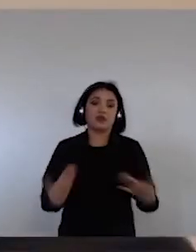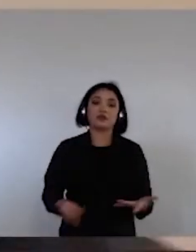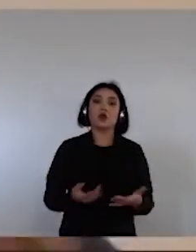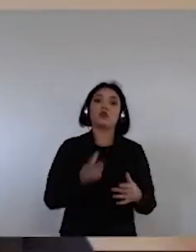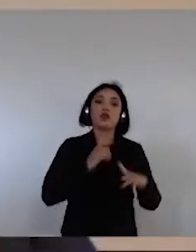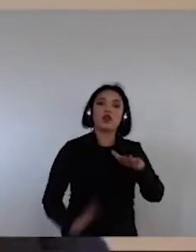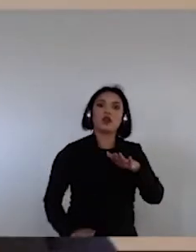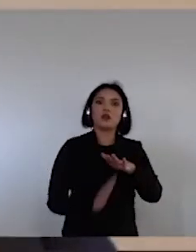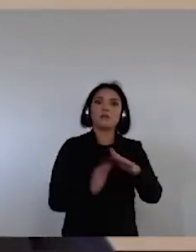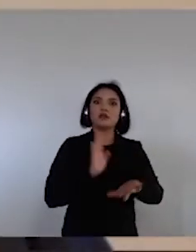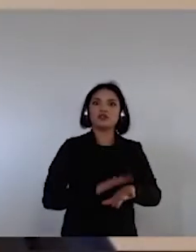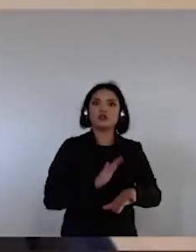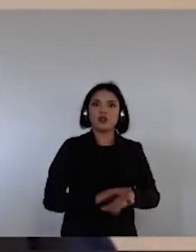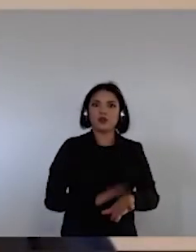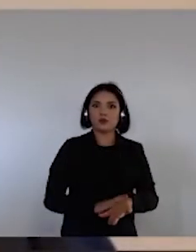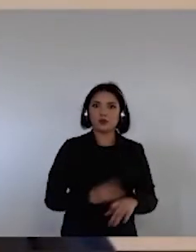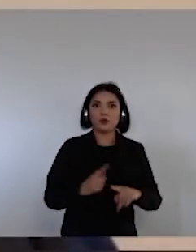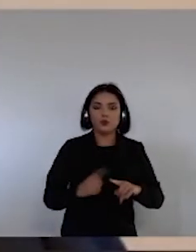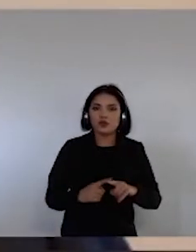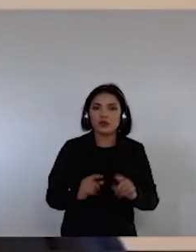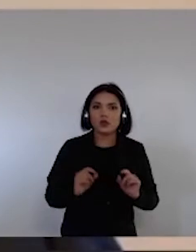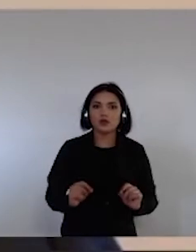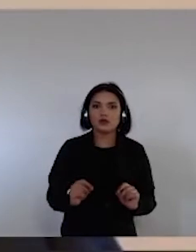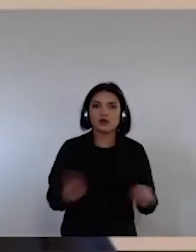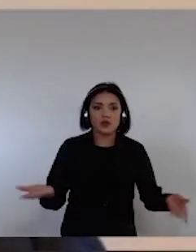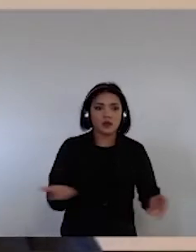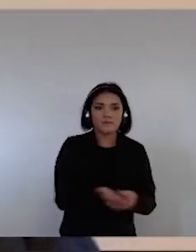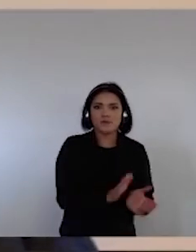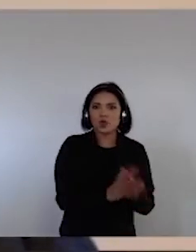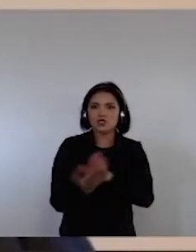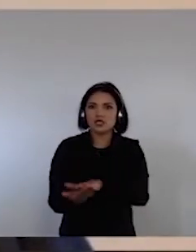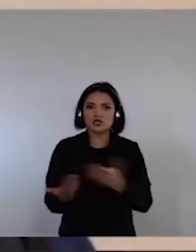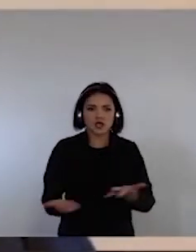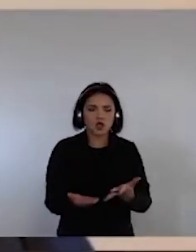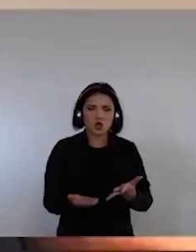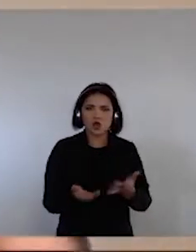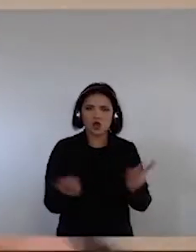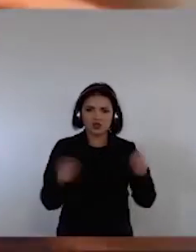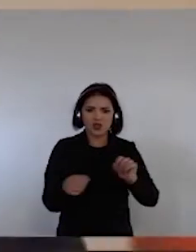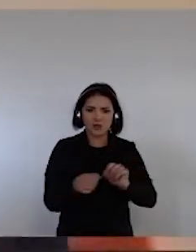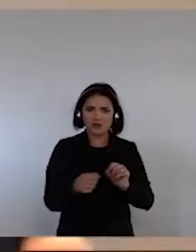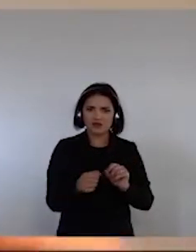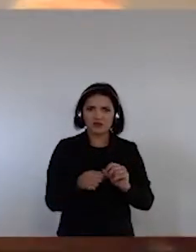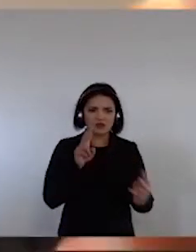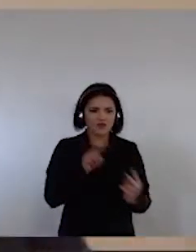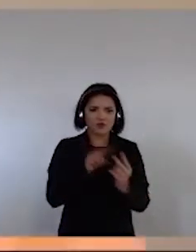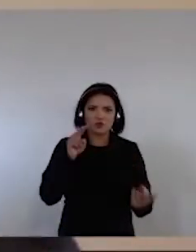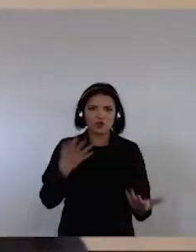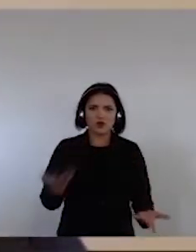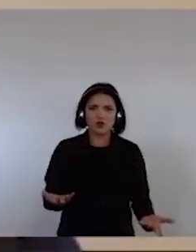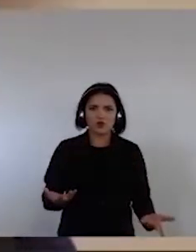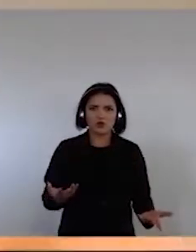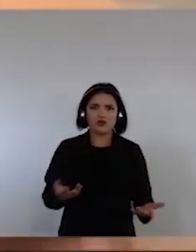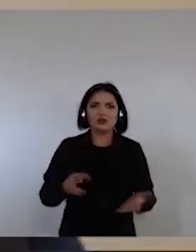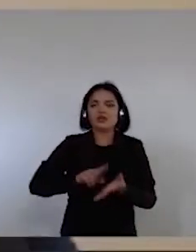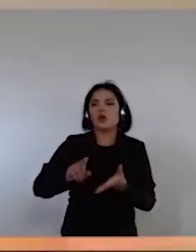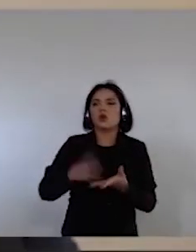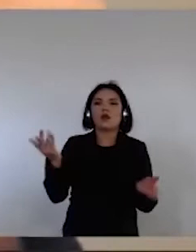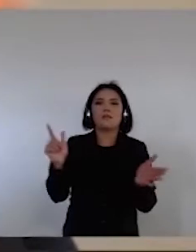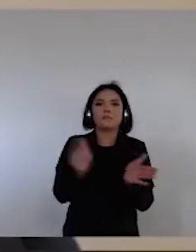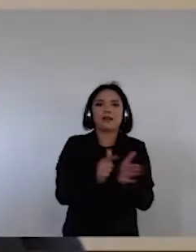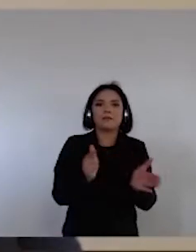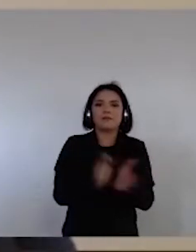consegue esclarecer a matéria de fato. Quer dizer, tudo isso está gerando uma situação... E no agravo interno você não faz sustentação oral.